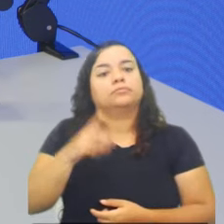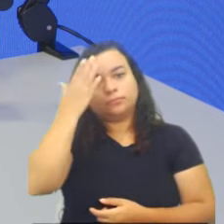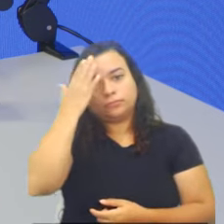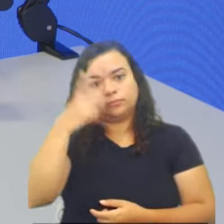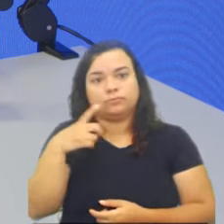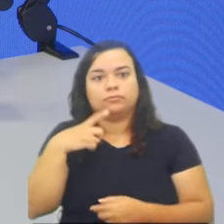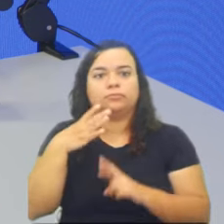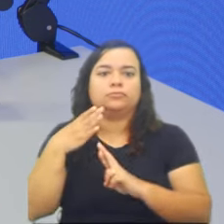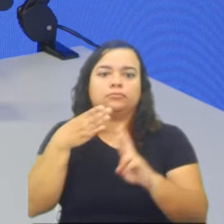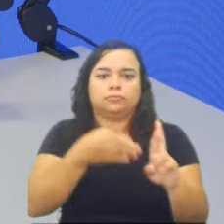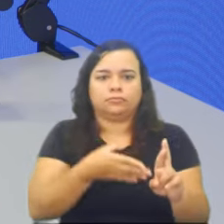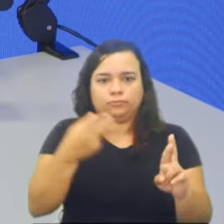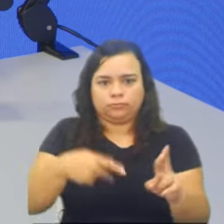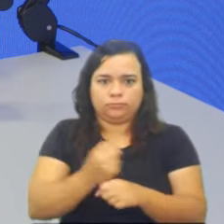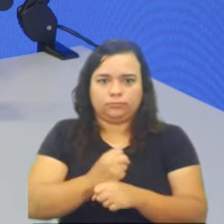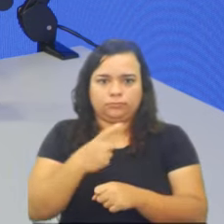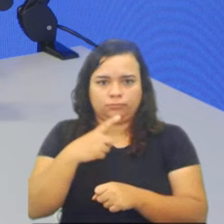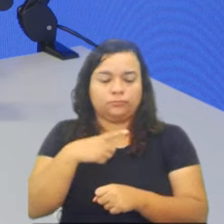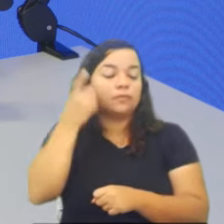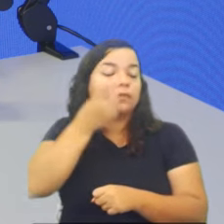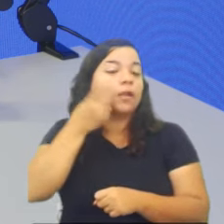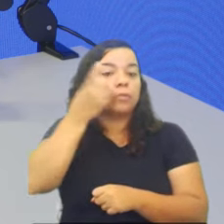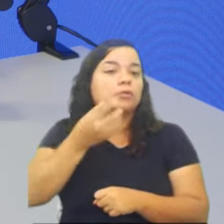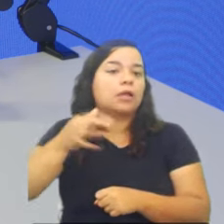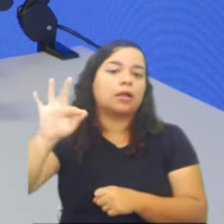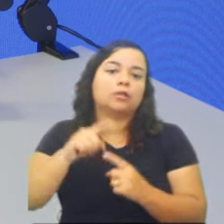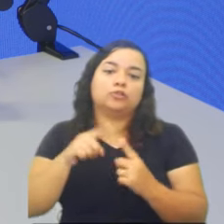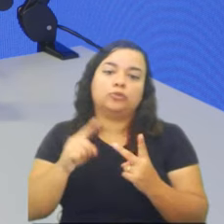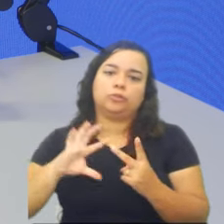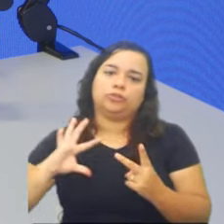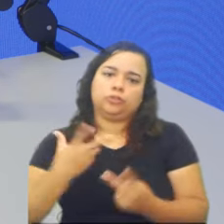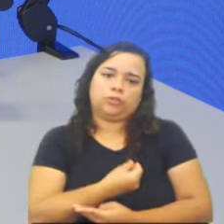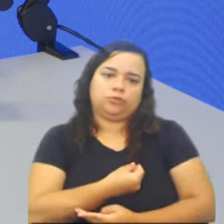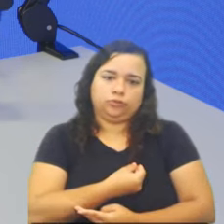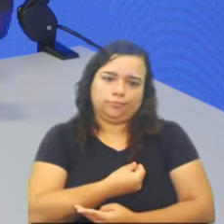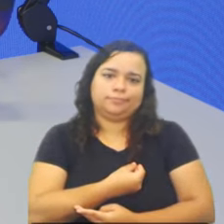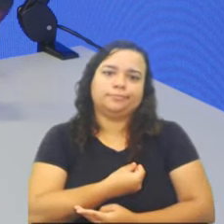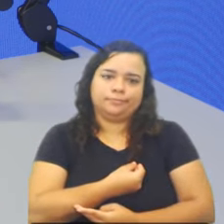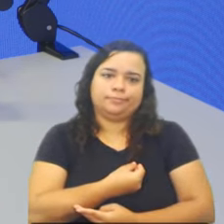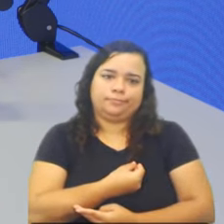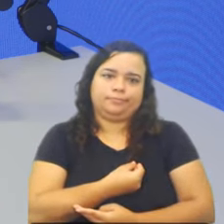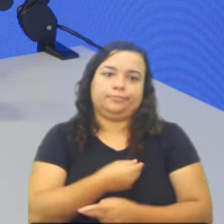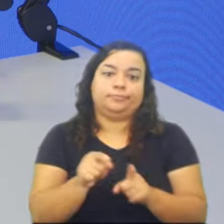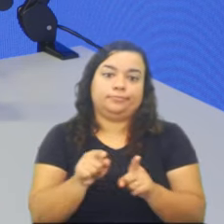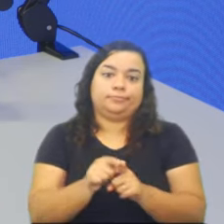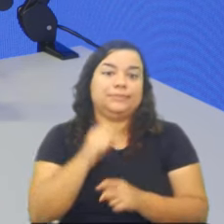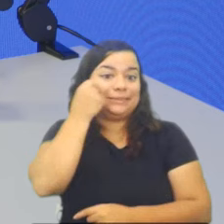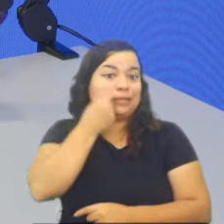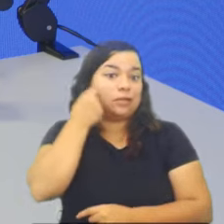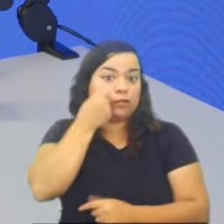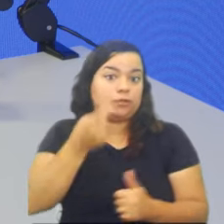temos uma representação e esse ano nós temos duas deputadas federais trans né pela primeira temos um um